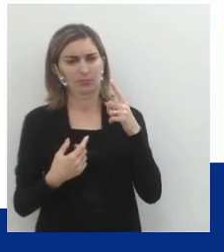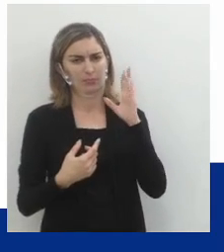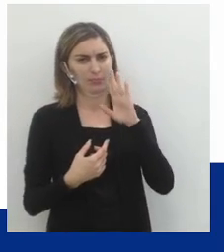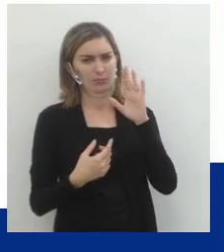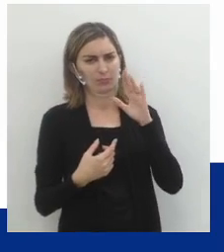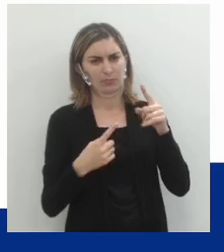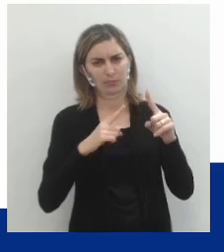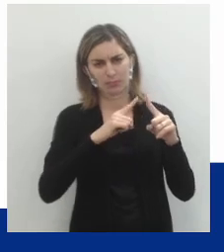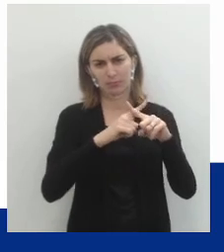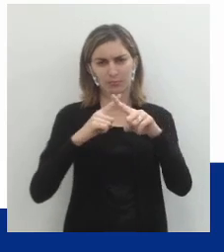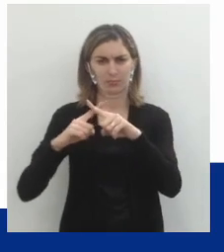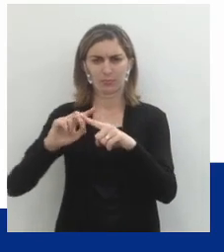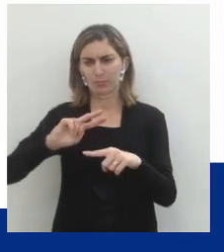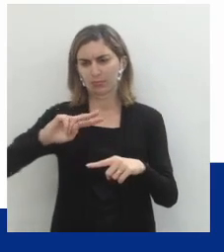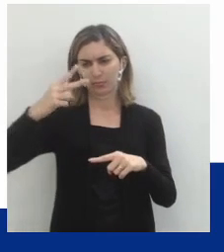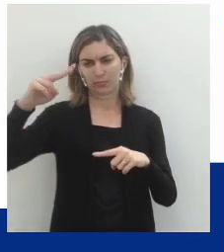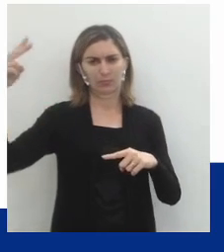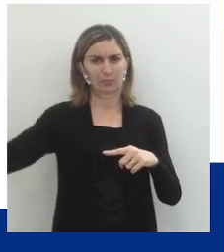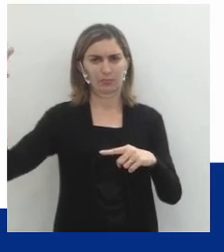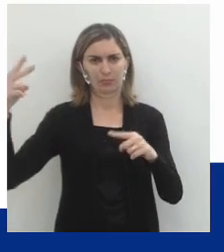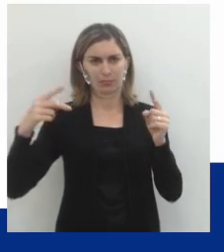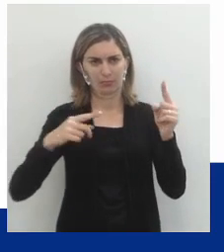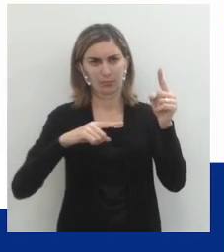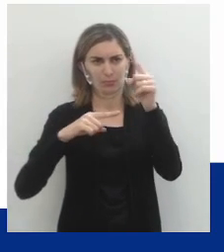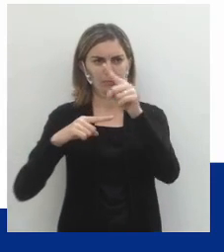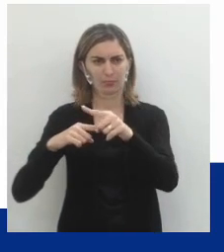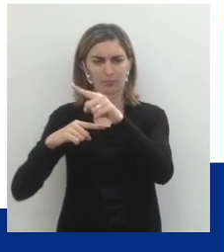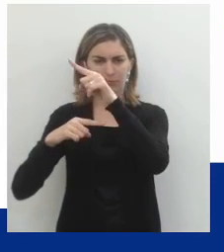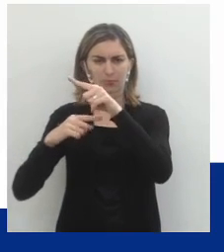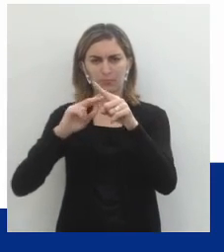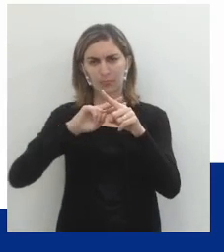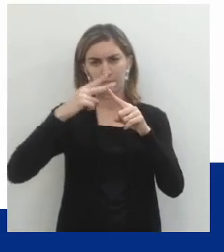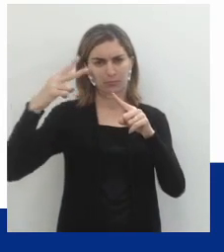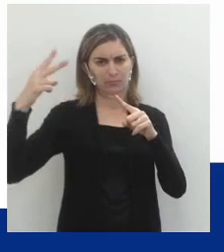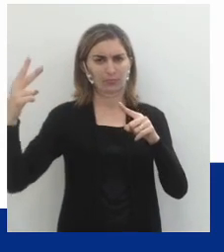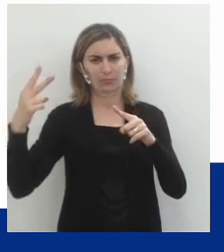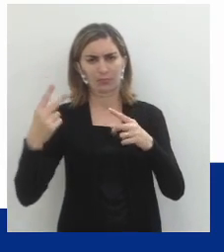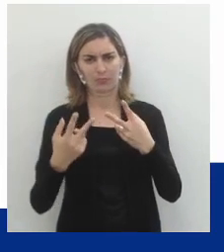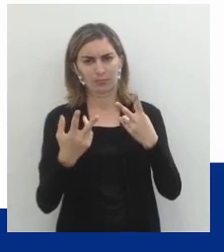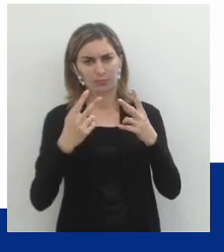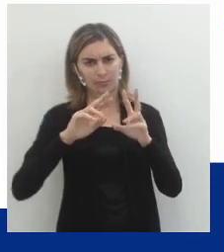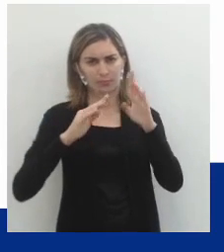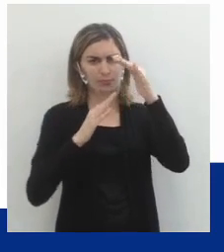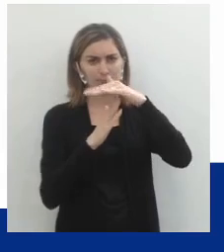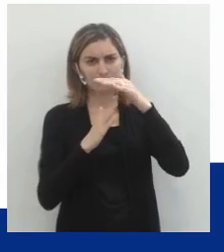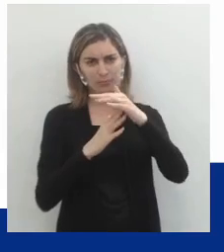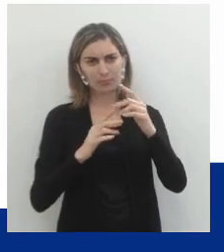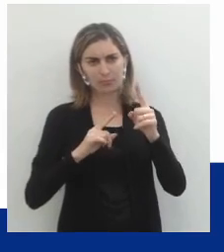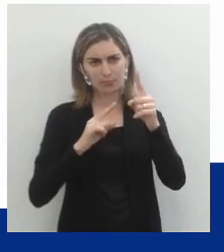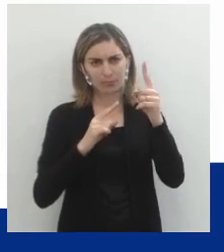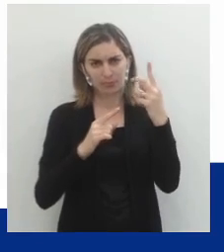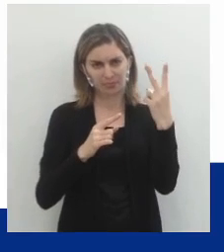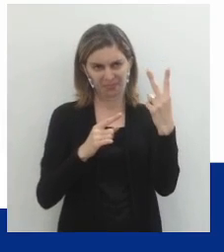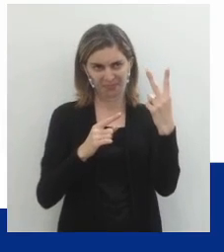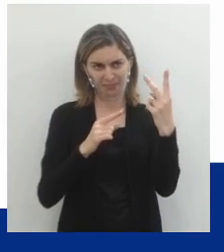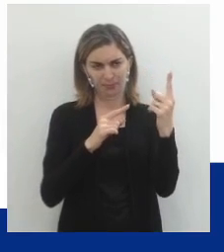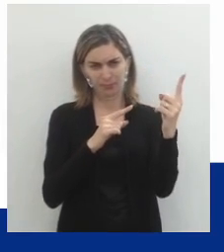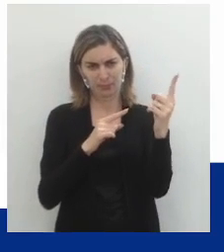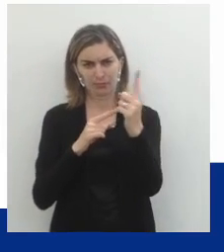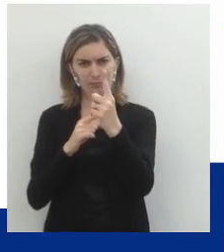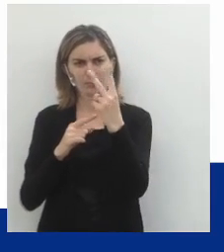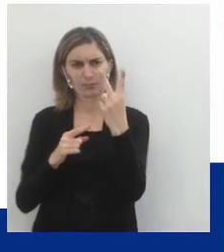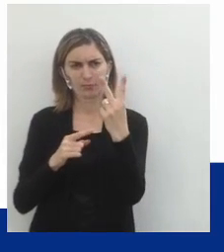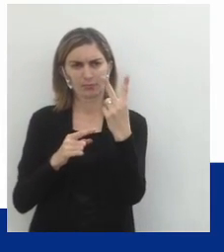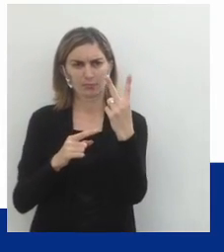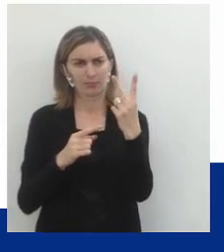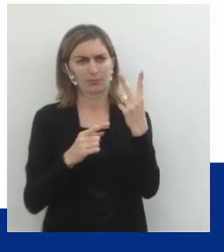estou duplicando o conjunto de imagem. Percebe que o valor máximo da função ele vai agora para o ponto 2, tu percebeu aqui?